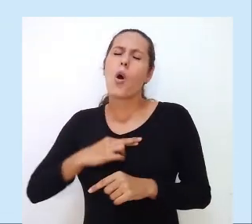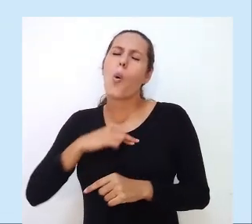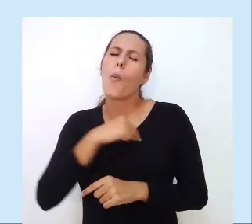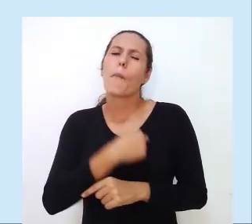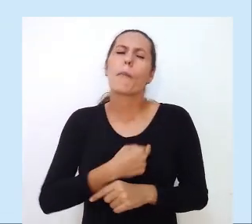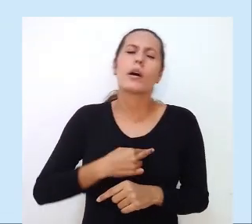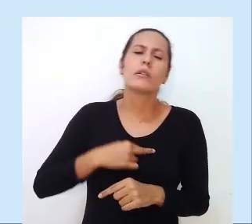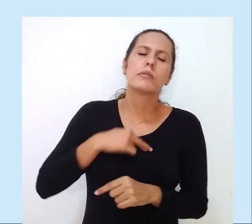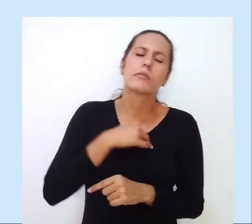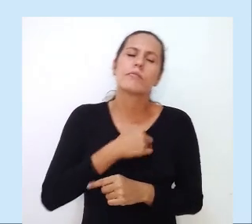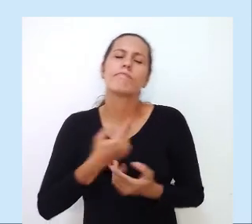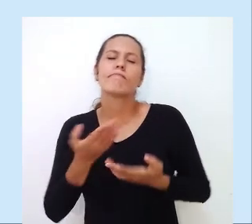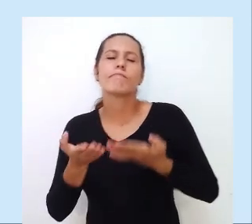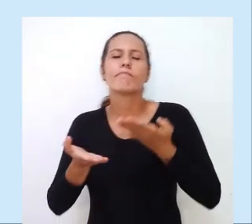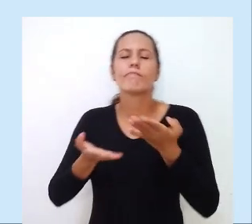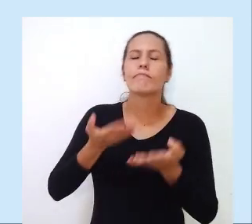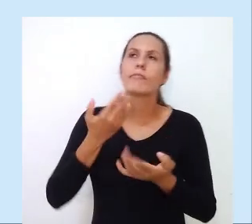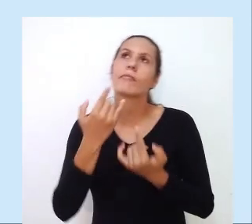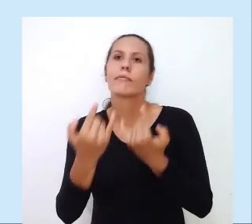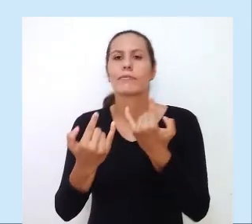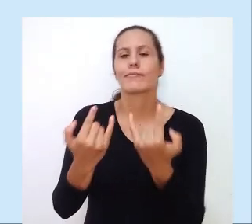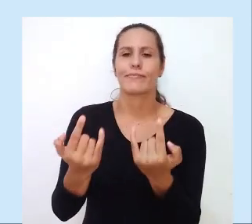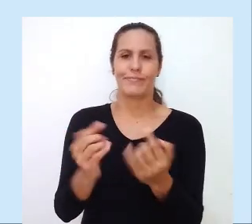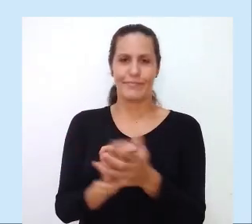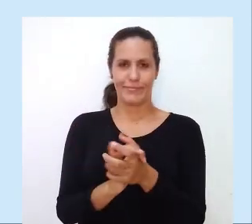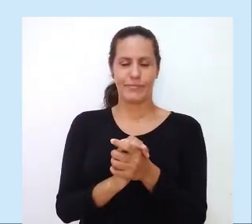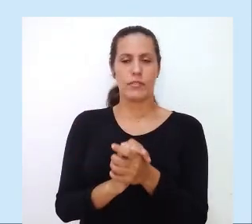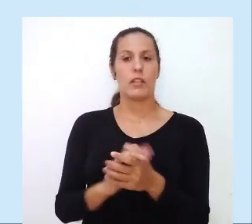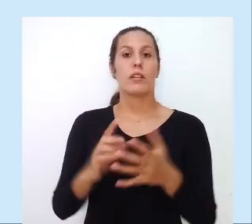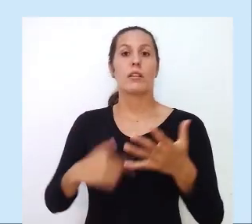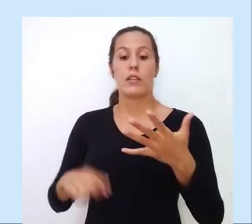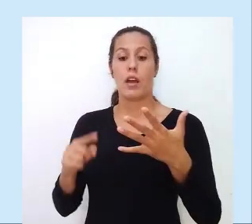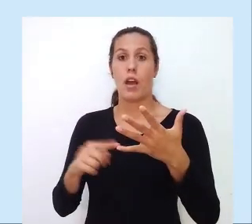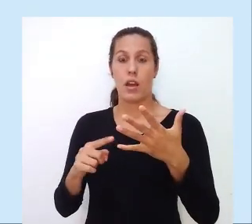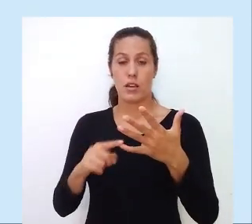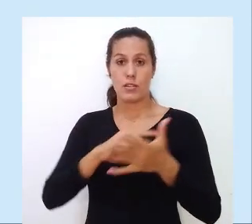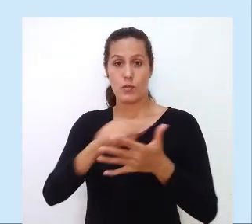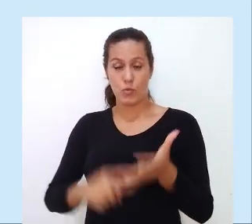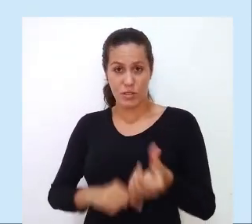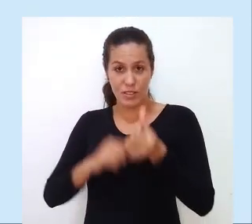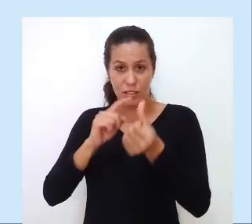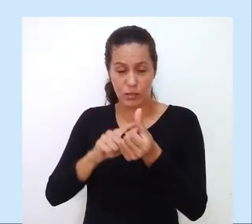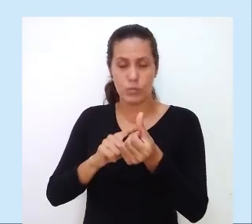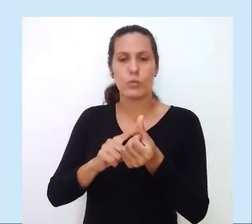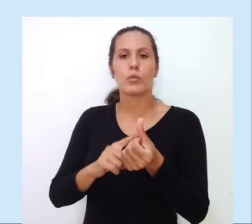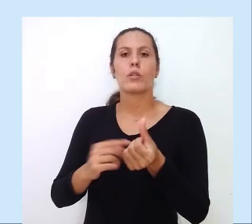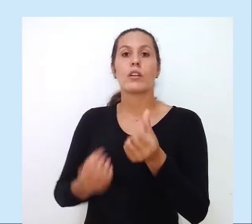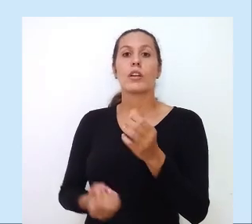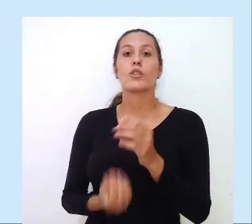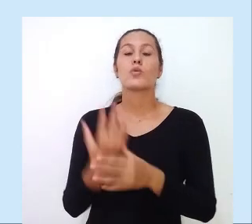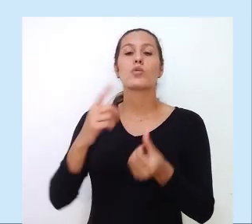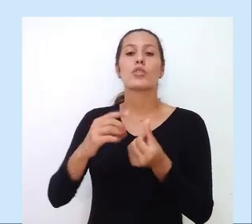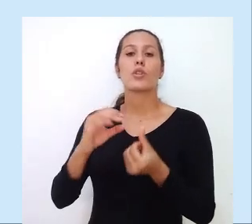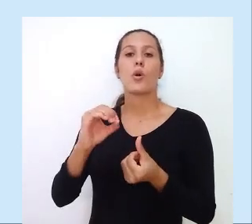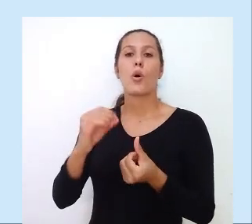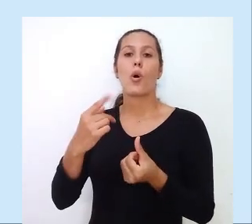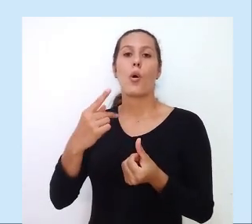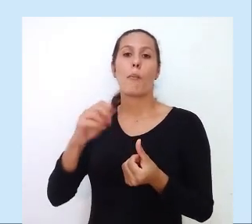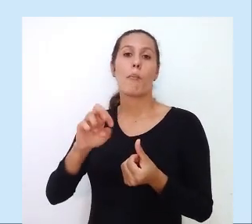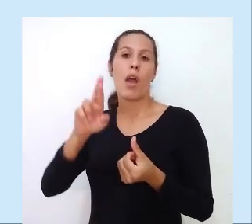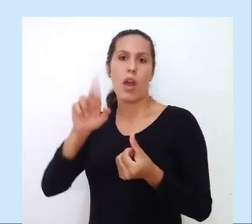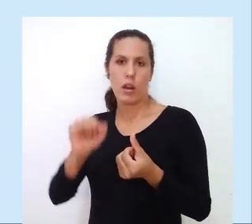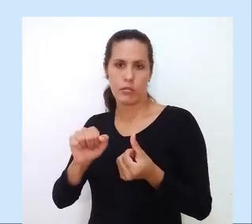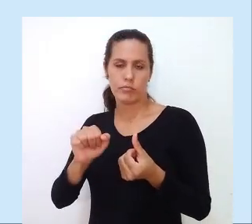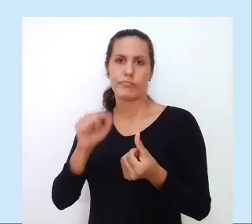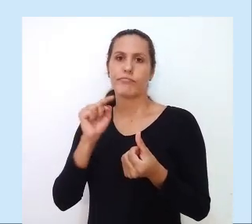mais romântica. E aí a gente vai ter a ópera, né? A ópera são dramas